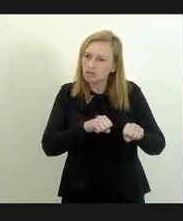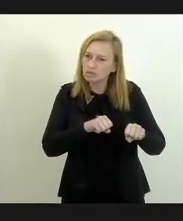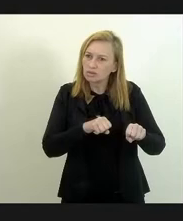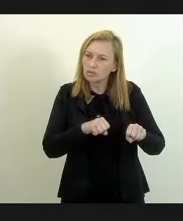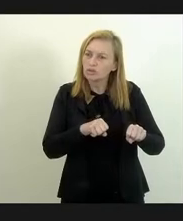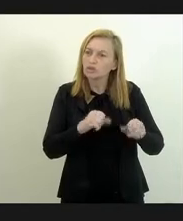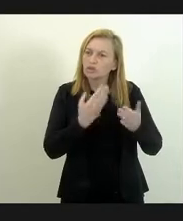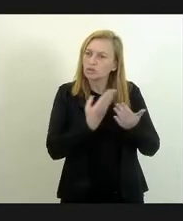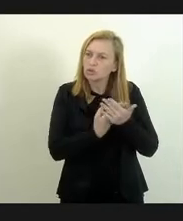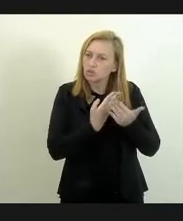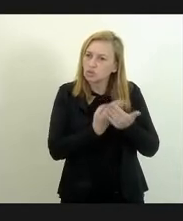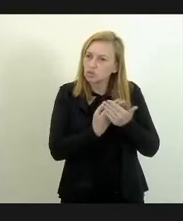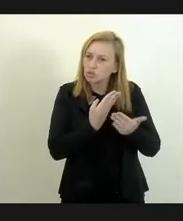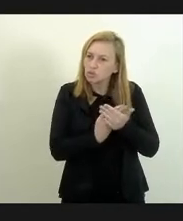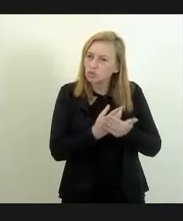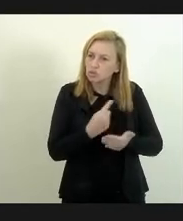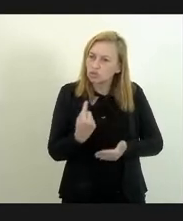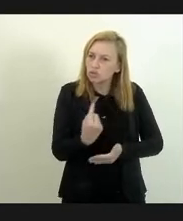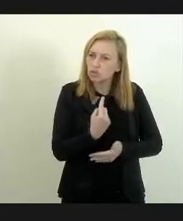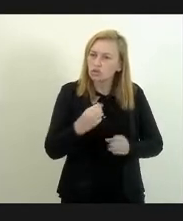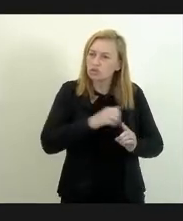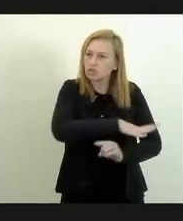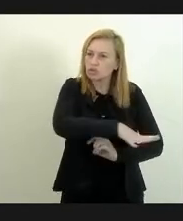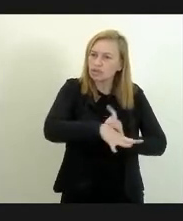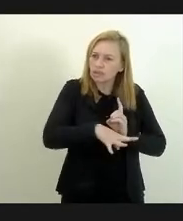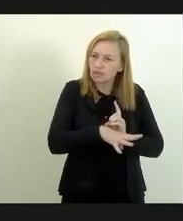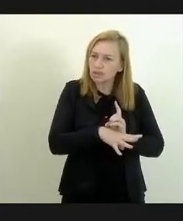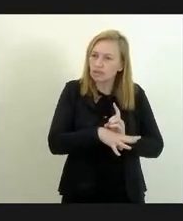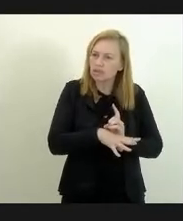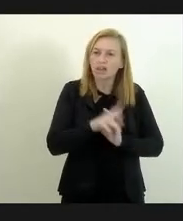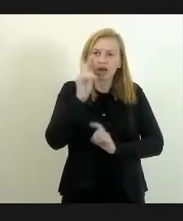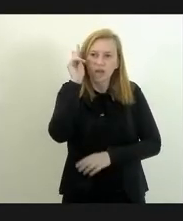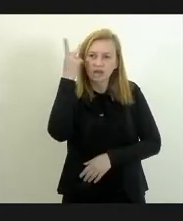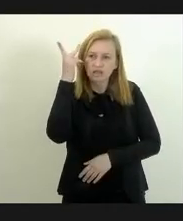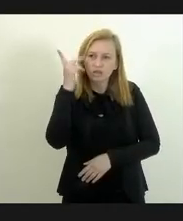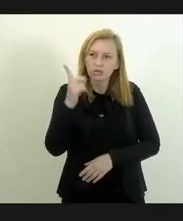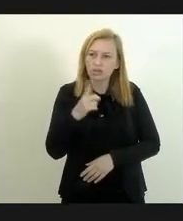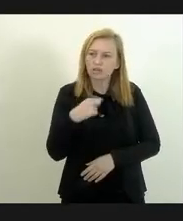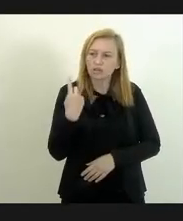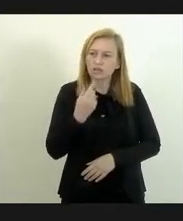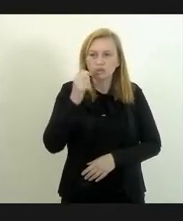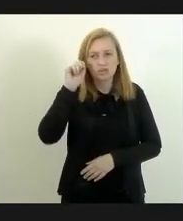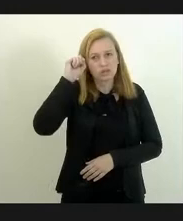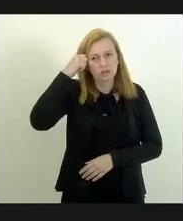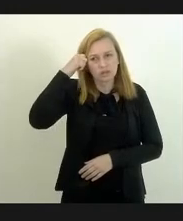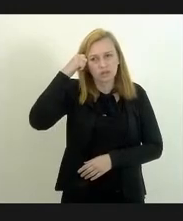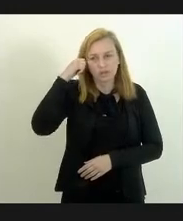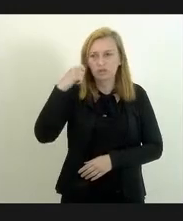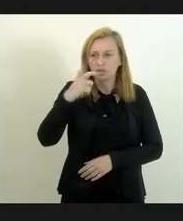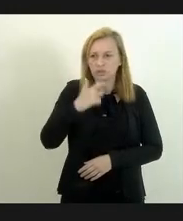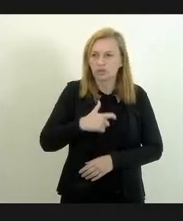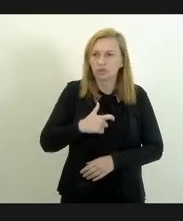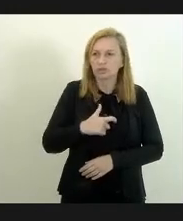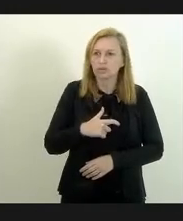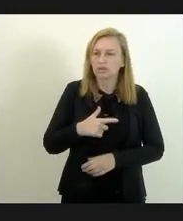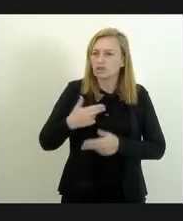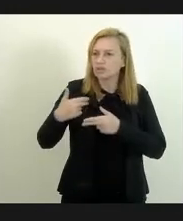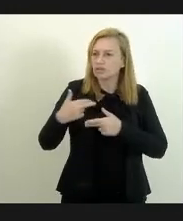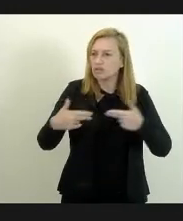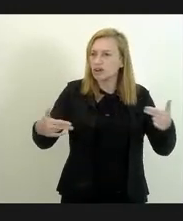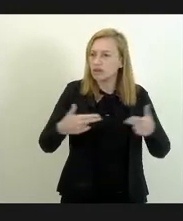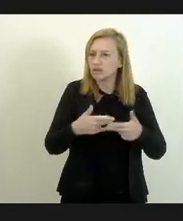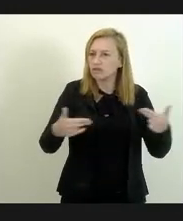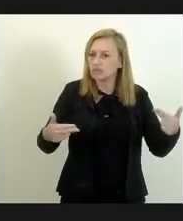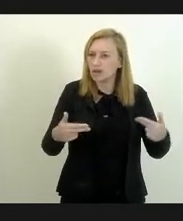nos estudos da nossa sociedade a história da nossa negritude, de tantos e tantos heróis,